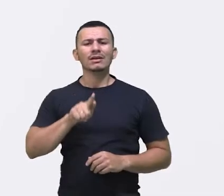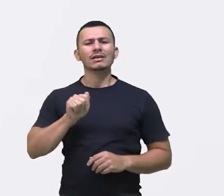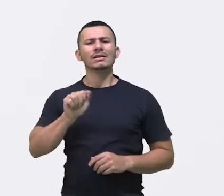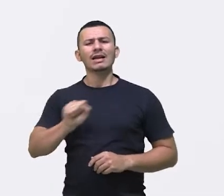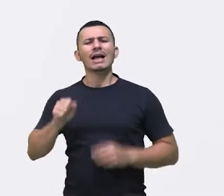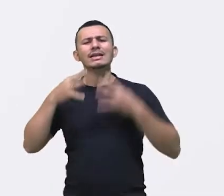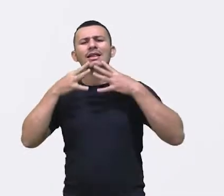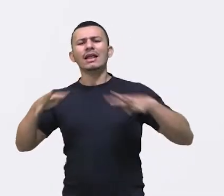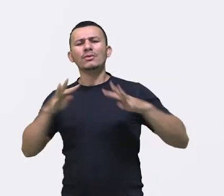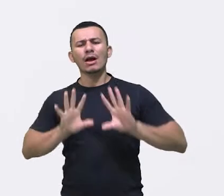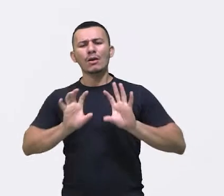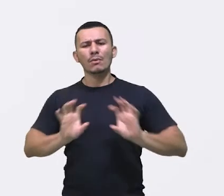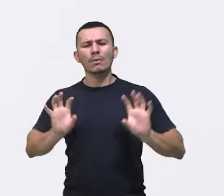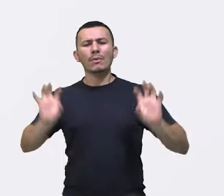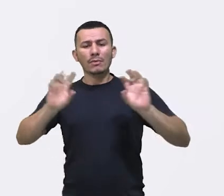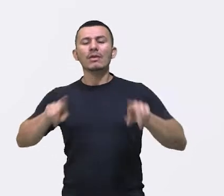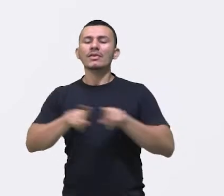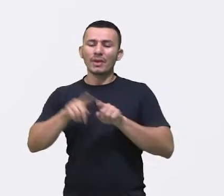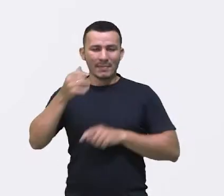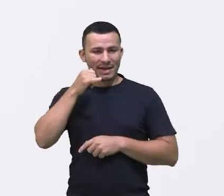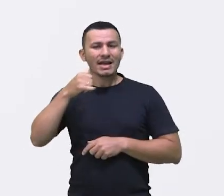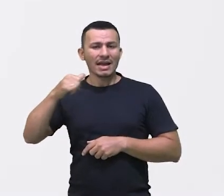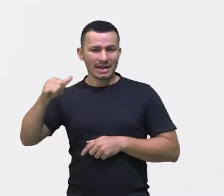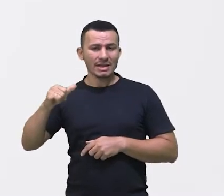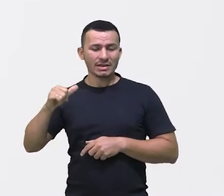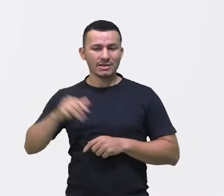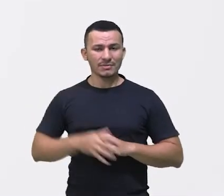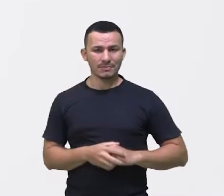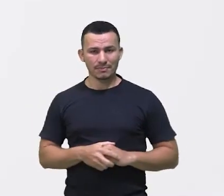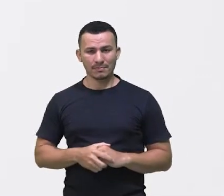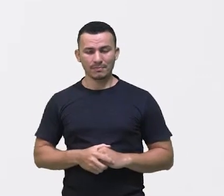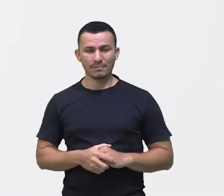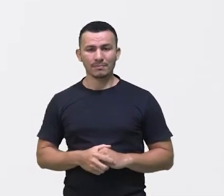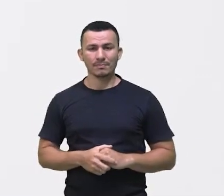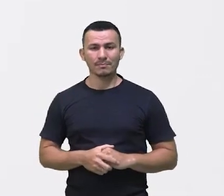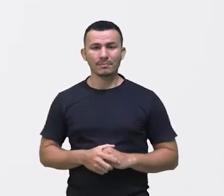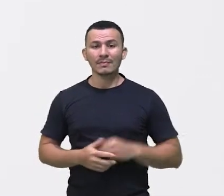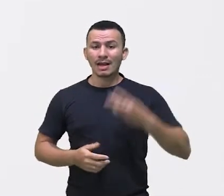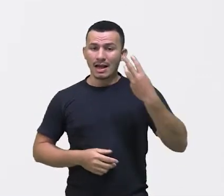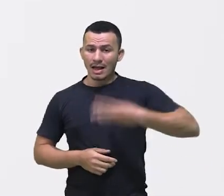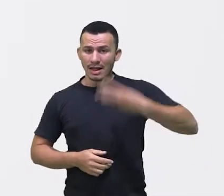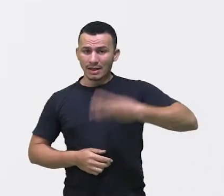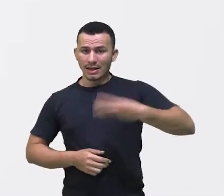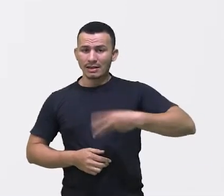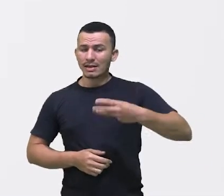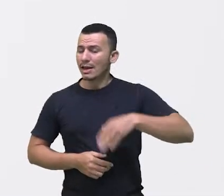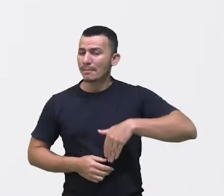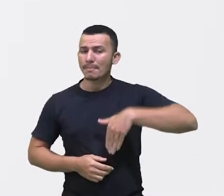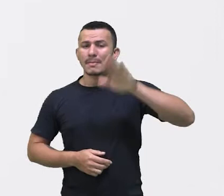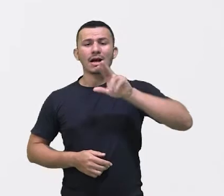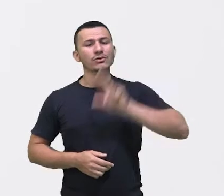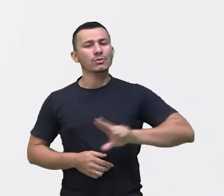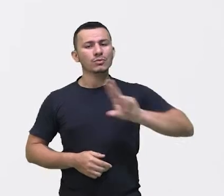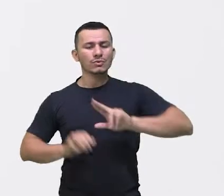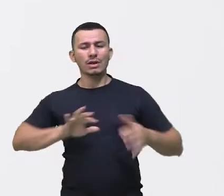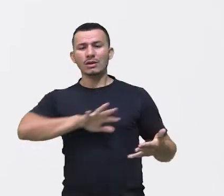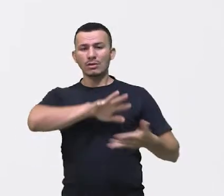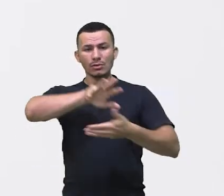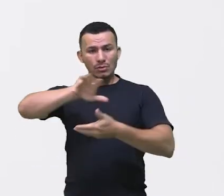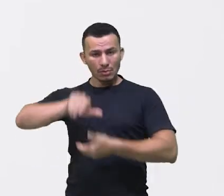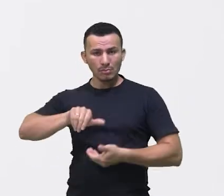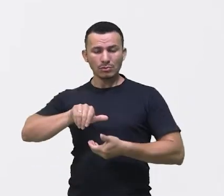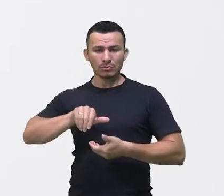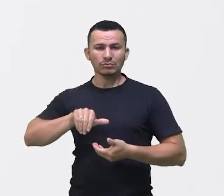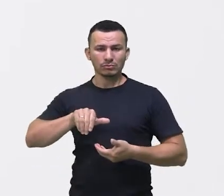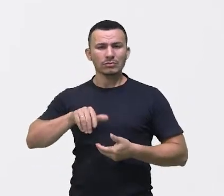natural também é considerado uma fonte de energia não renovável. É a terceira fonte de energia mais utilizada no mundo inteiro,